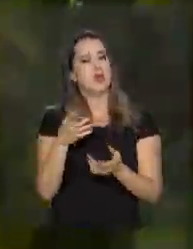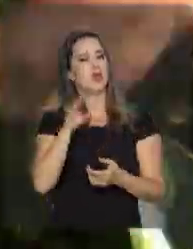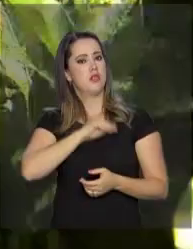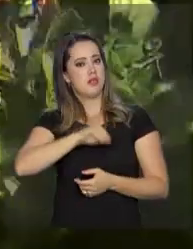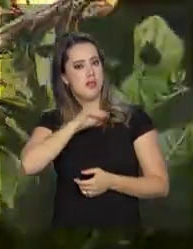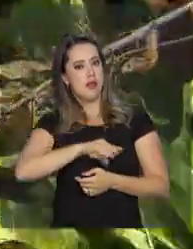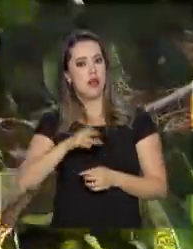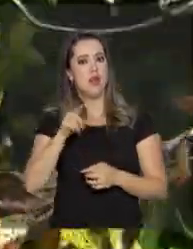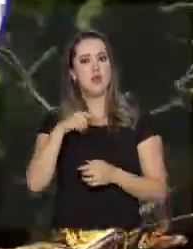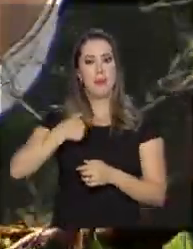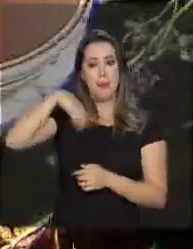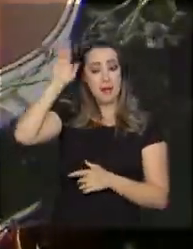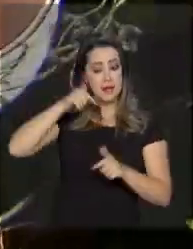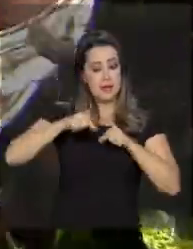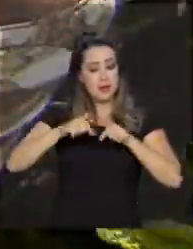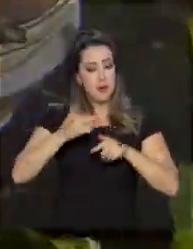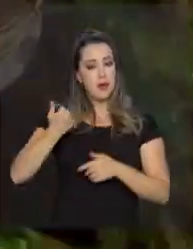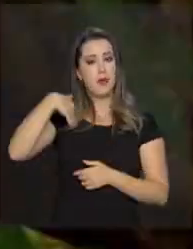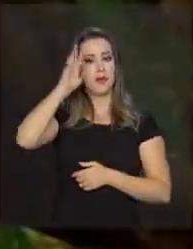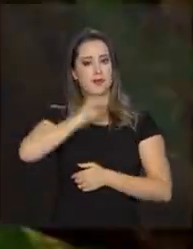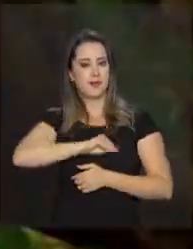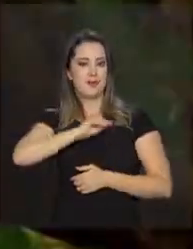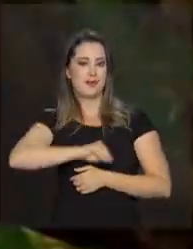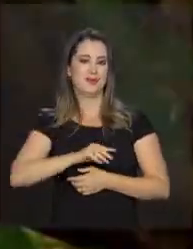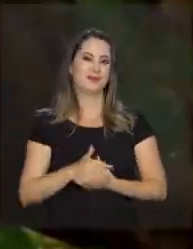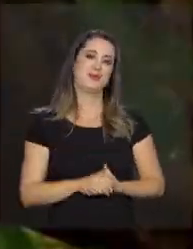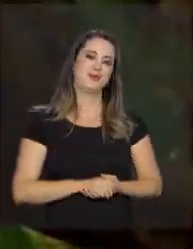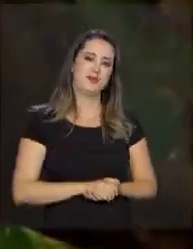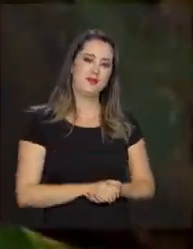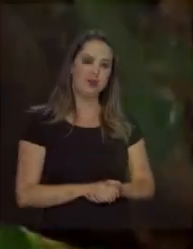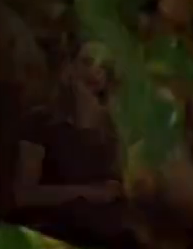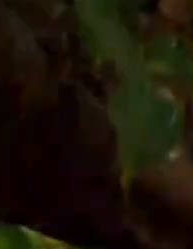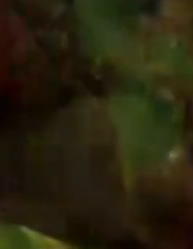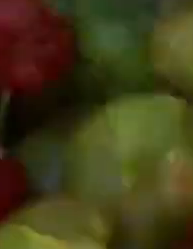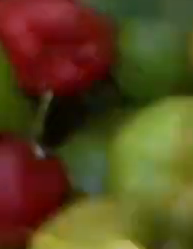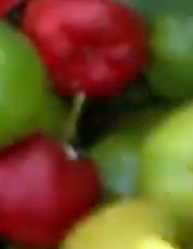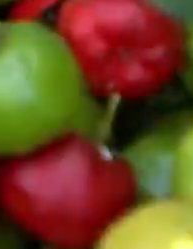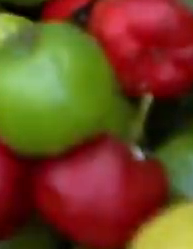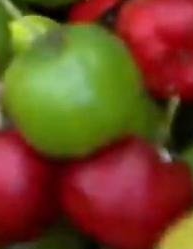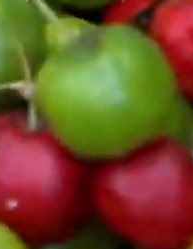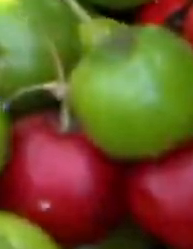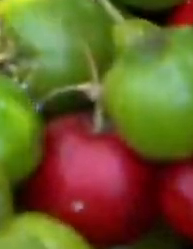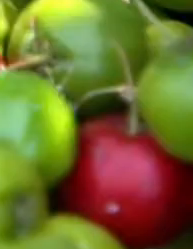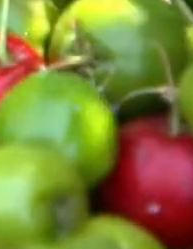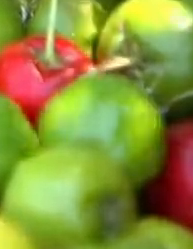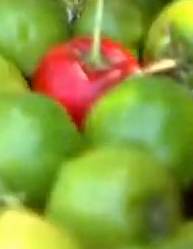Quanto mais você trabalhar, mais você ganha.